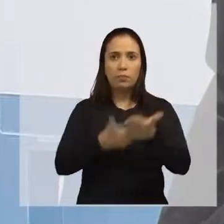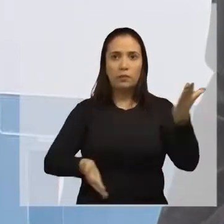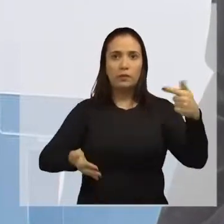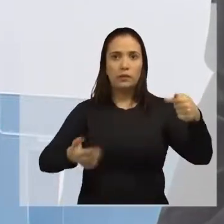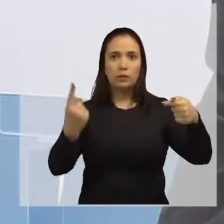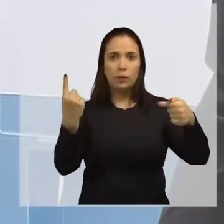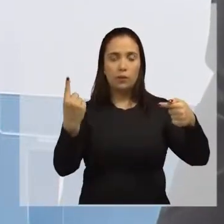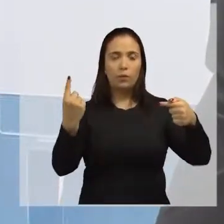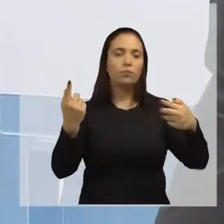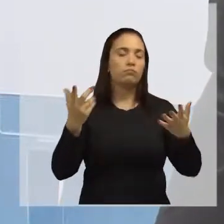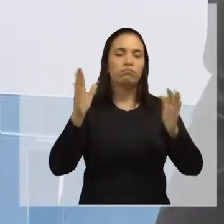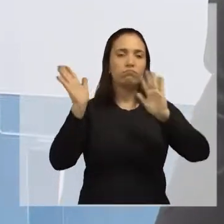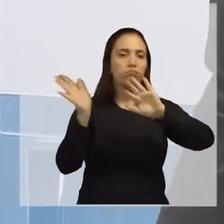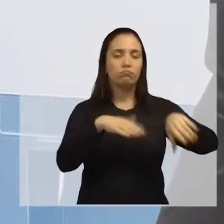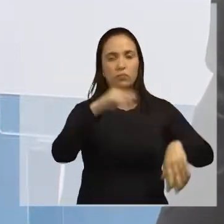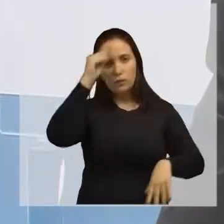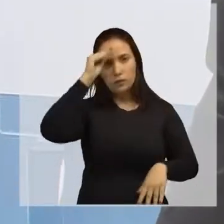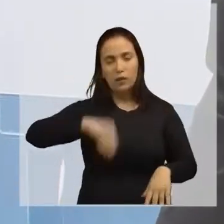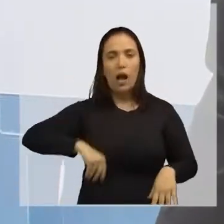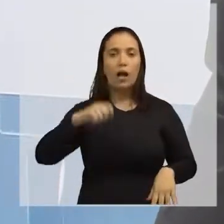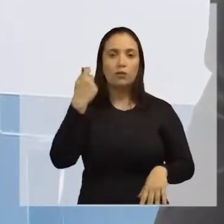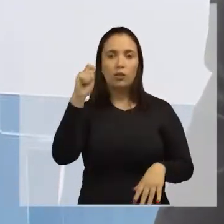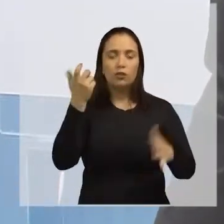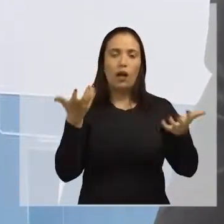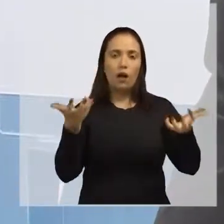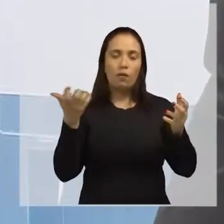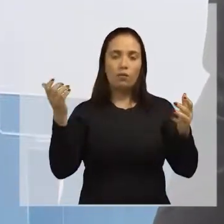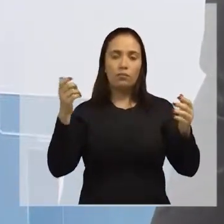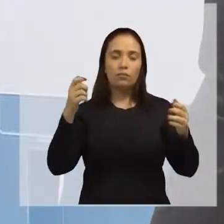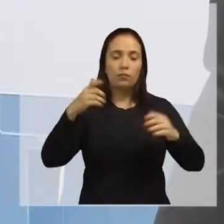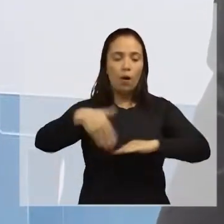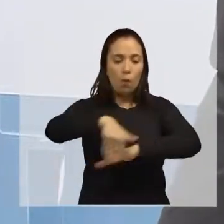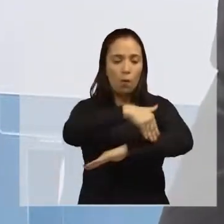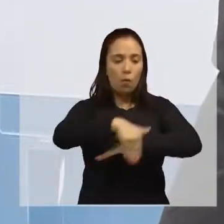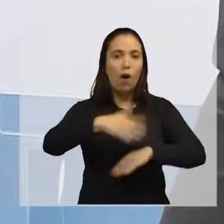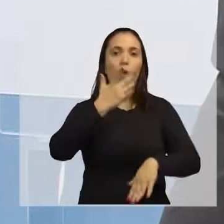mais. Esse azulzinho aqui que está atrás de mim,